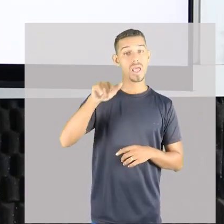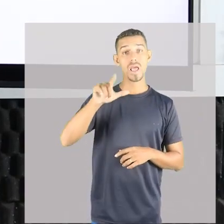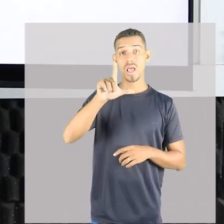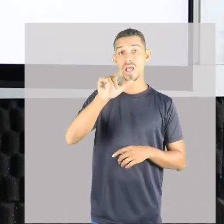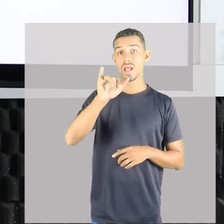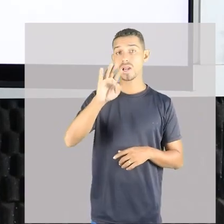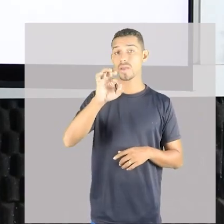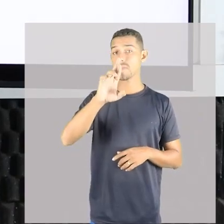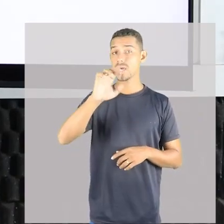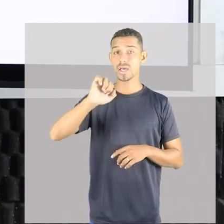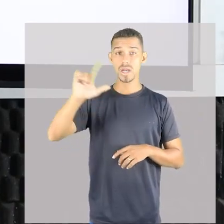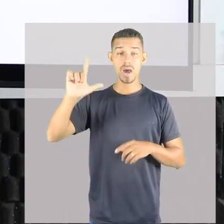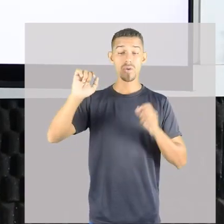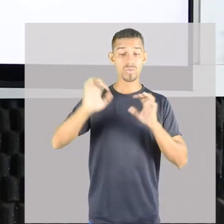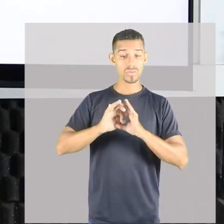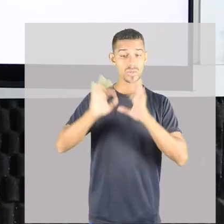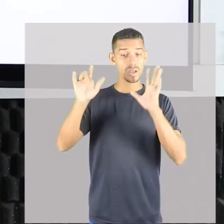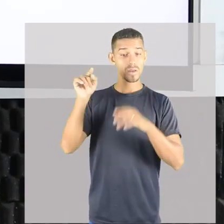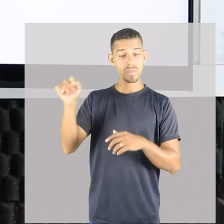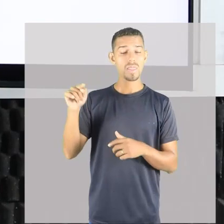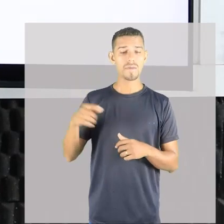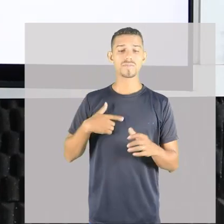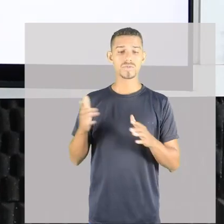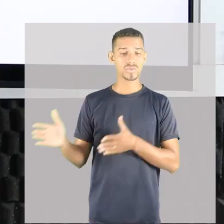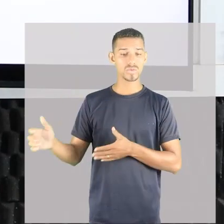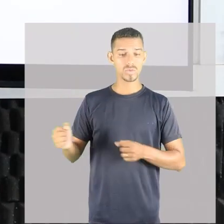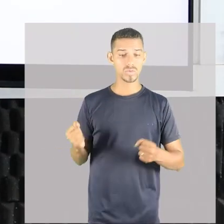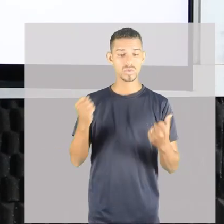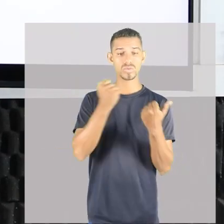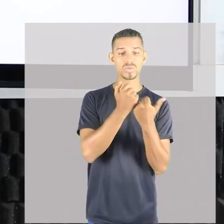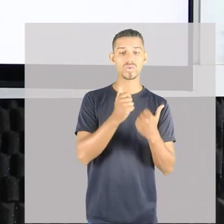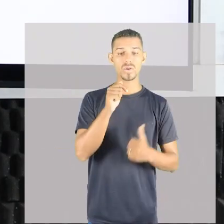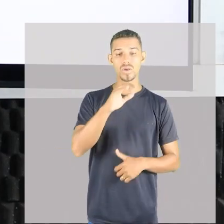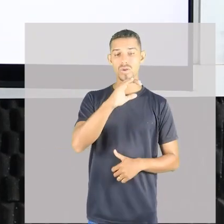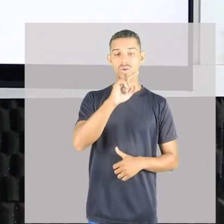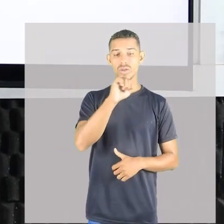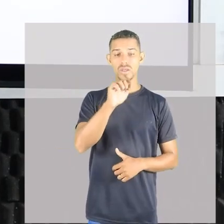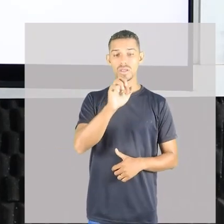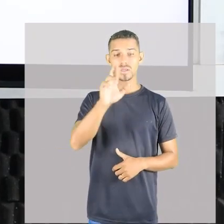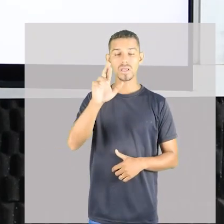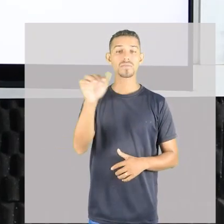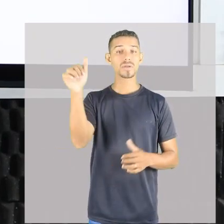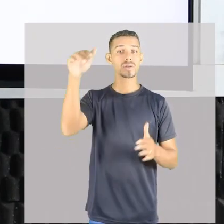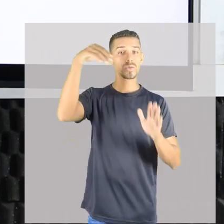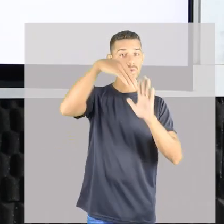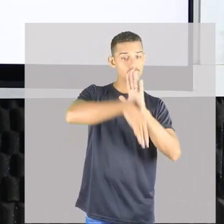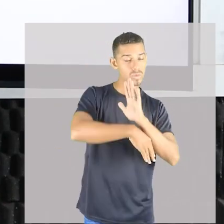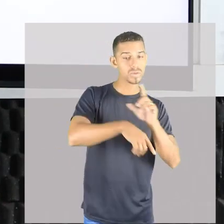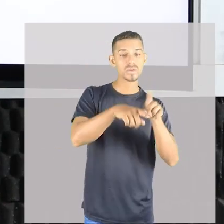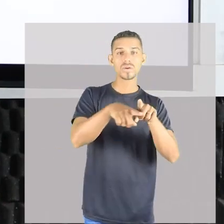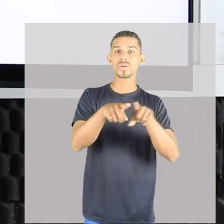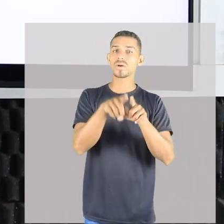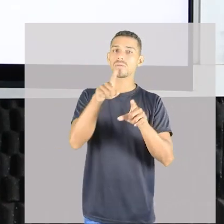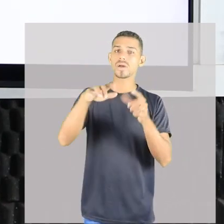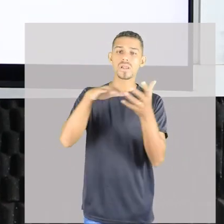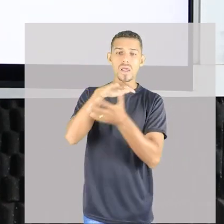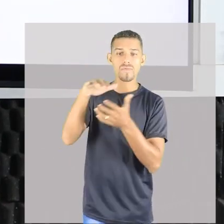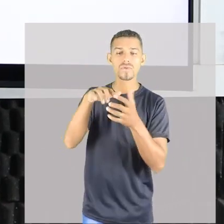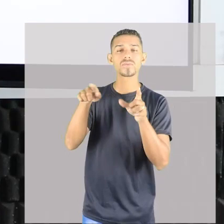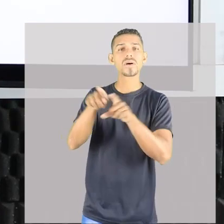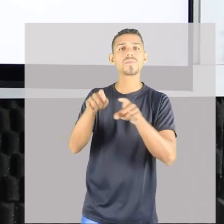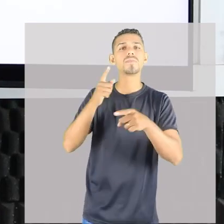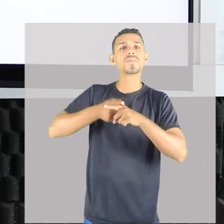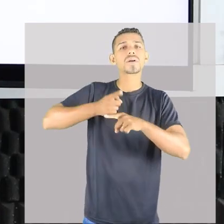liberal. Os moderados vão tomar o poder, o czar derruba. Mas ele cai também, gente, não só por conta das revoluções, mas